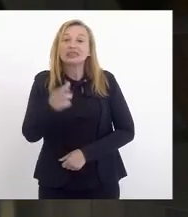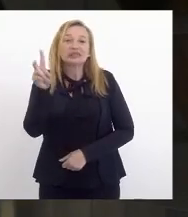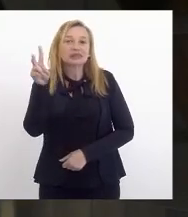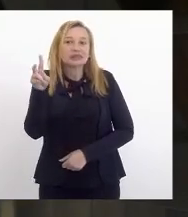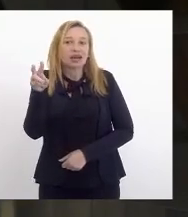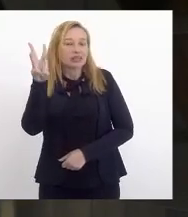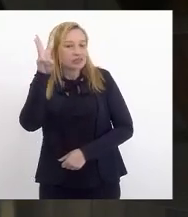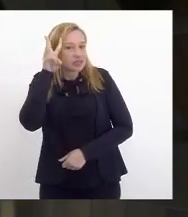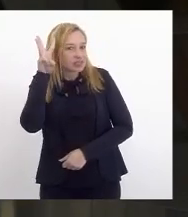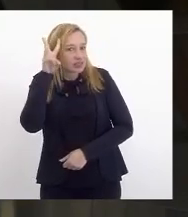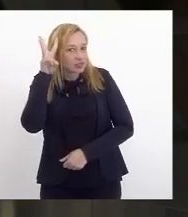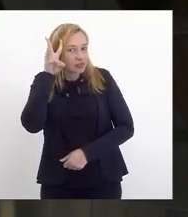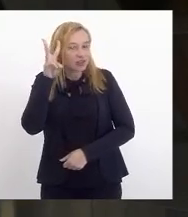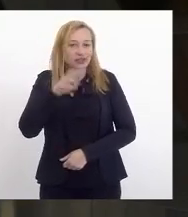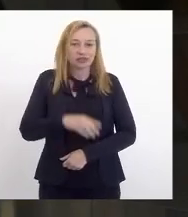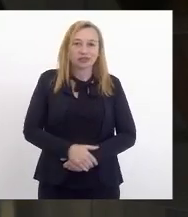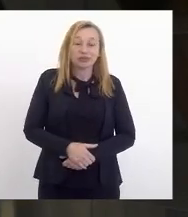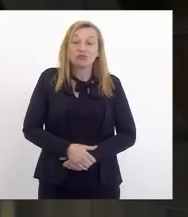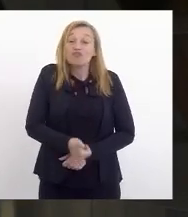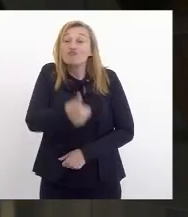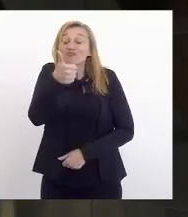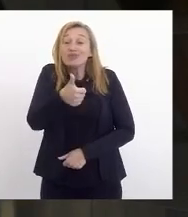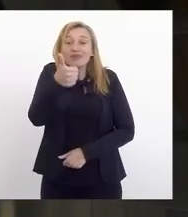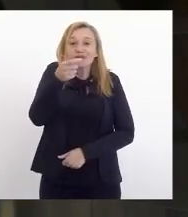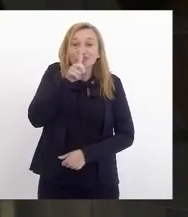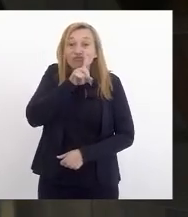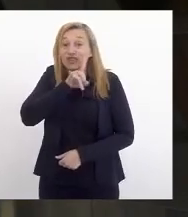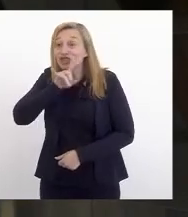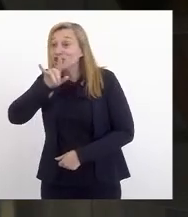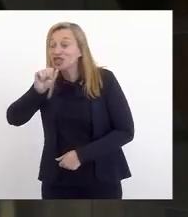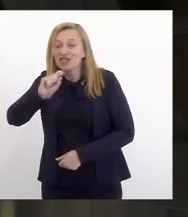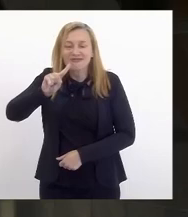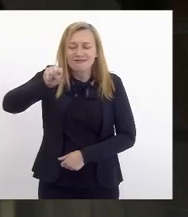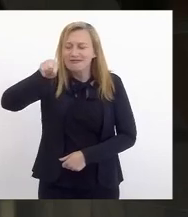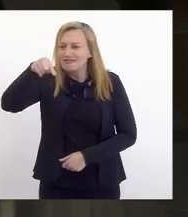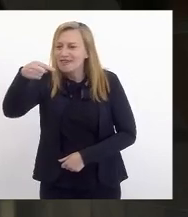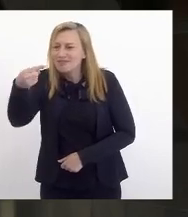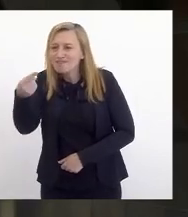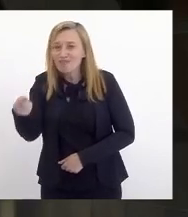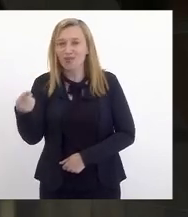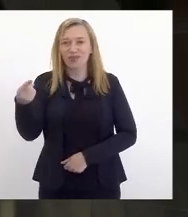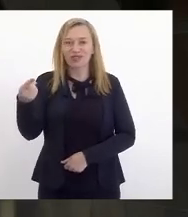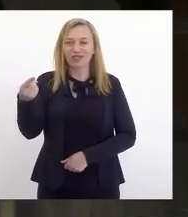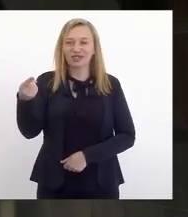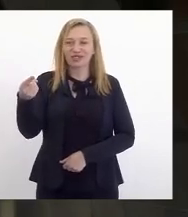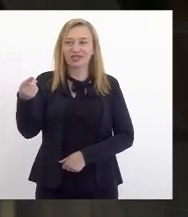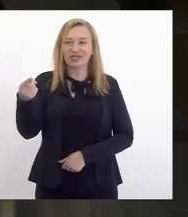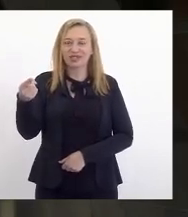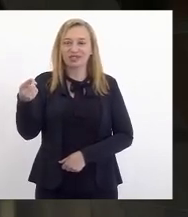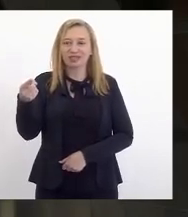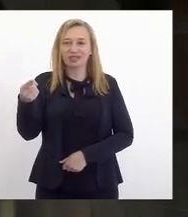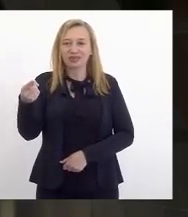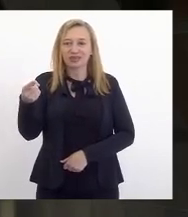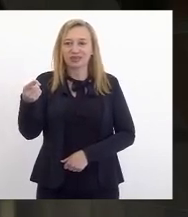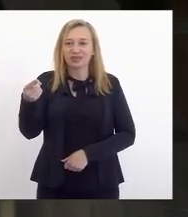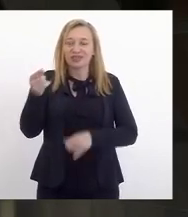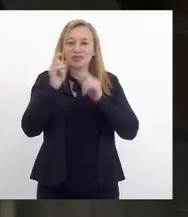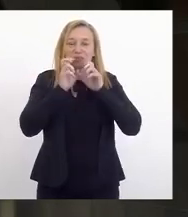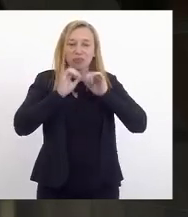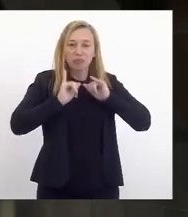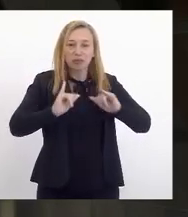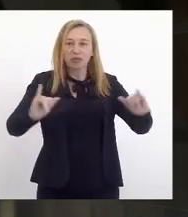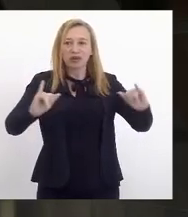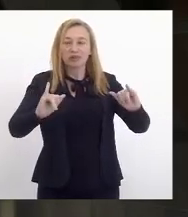terça-feira, o primeiro dia depois da proclamação